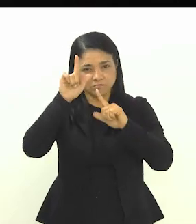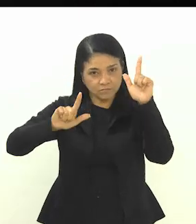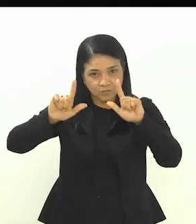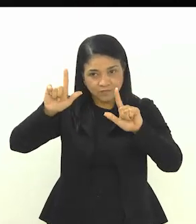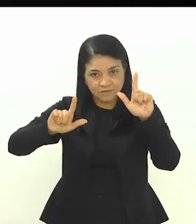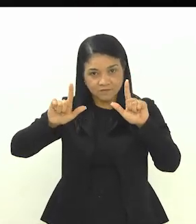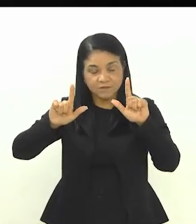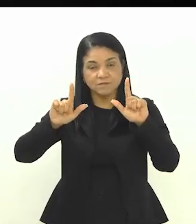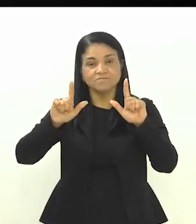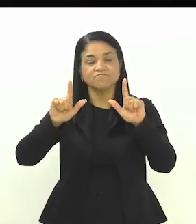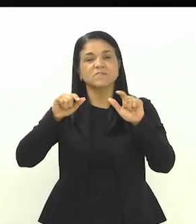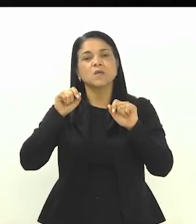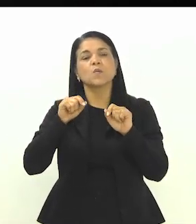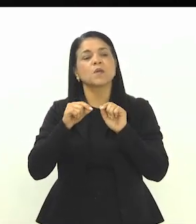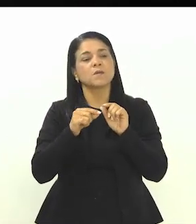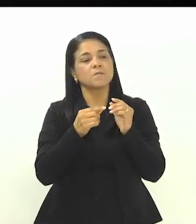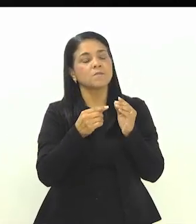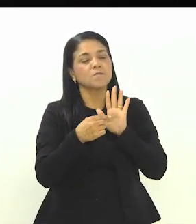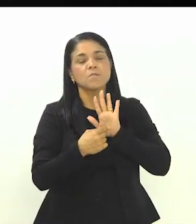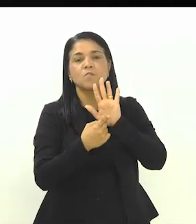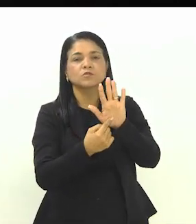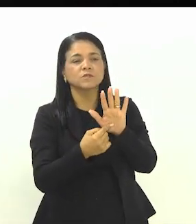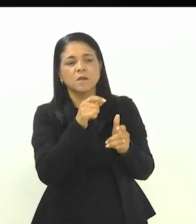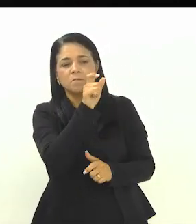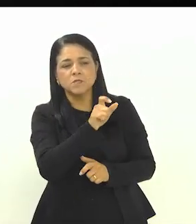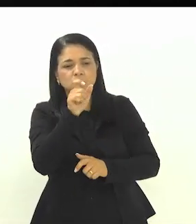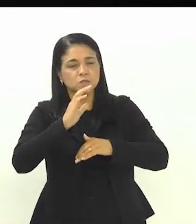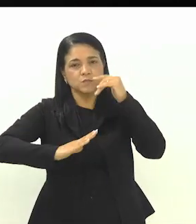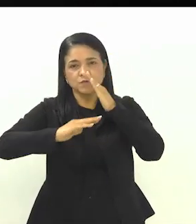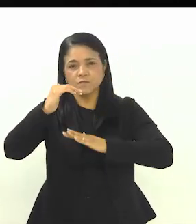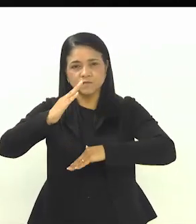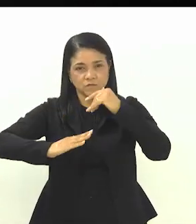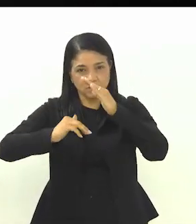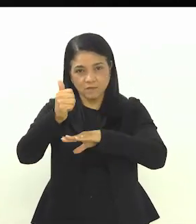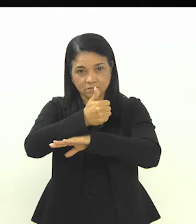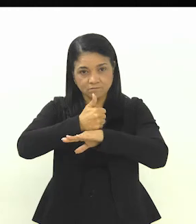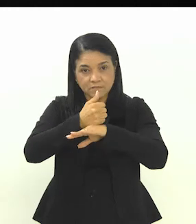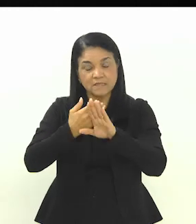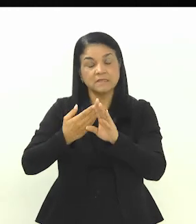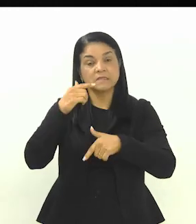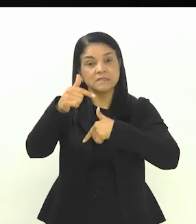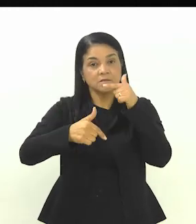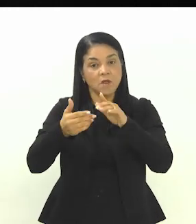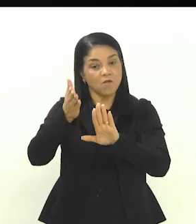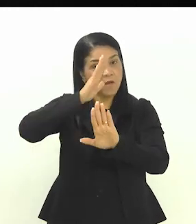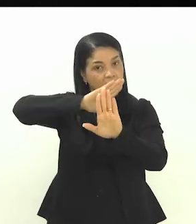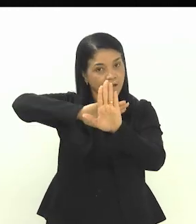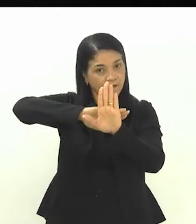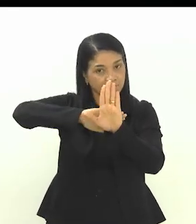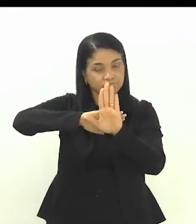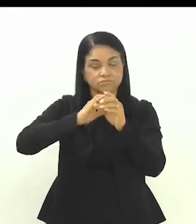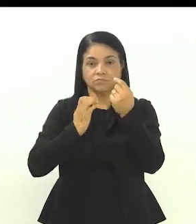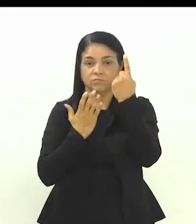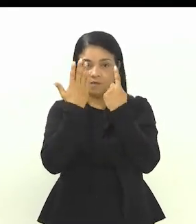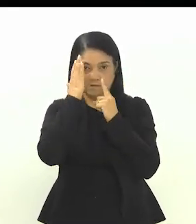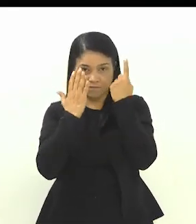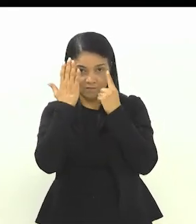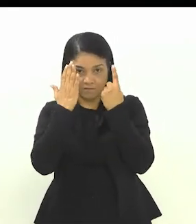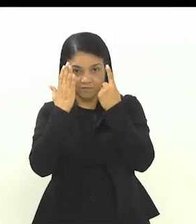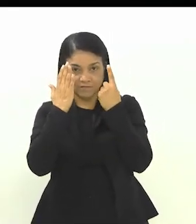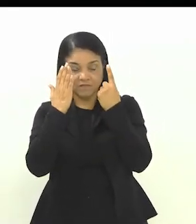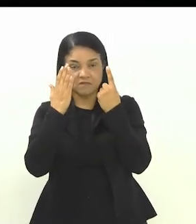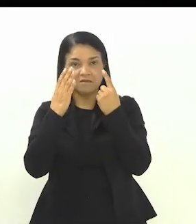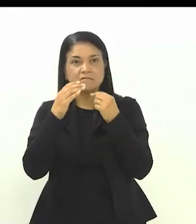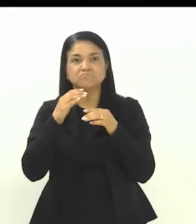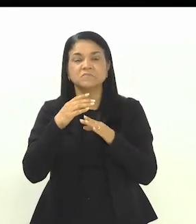justamente trazer essas figuras que, de alguma maneira, trabalham nos bastidores, né? Nas grandes coxias do carnaval, né? E que nem sempre